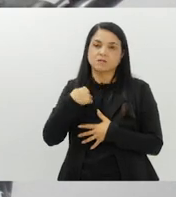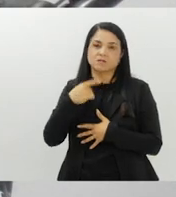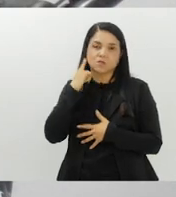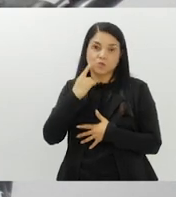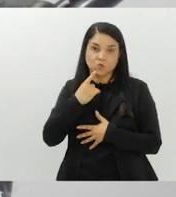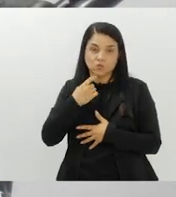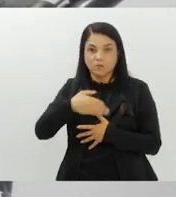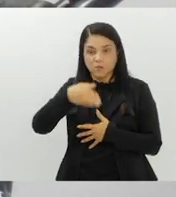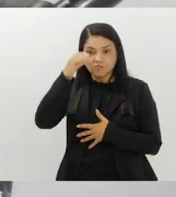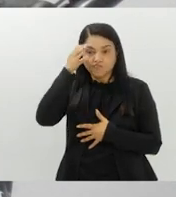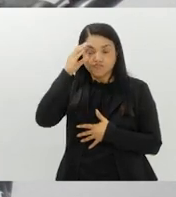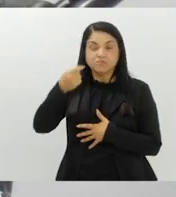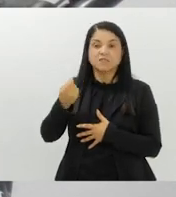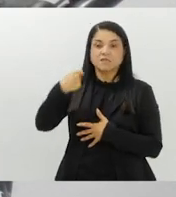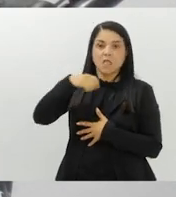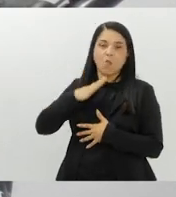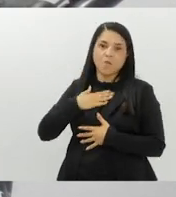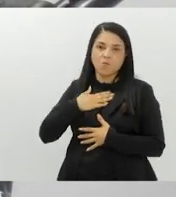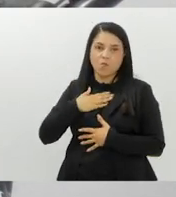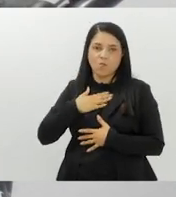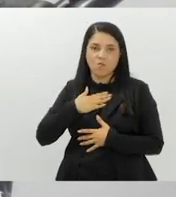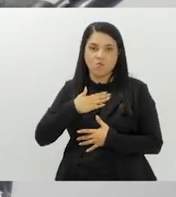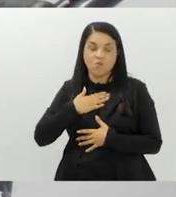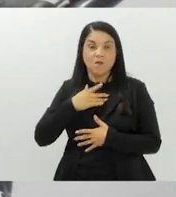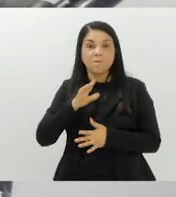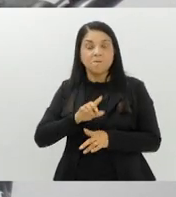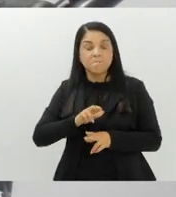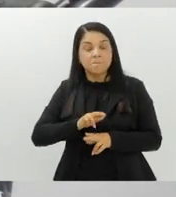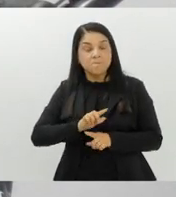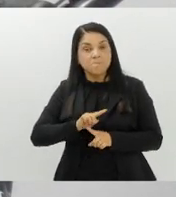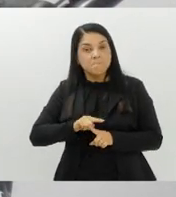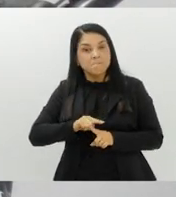Só que, quando a gente vai tratar de